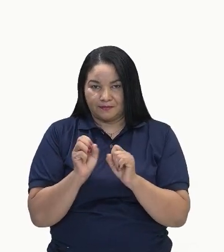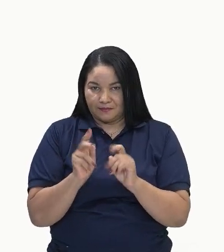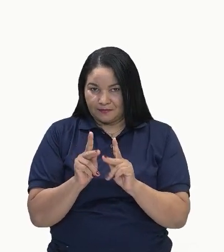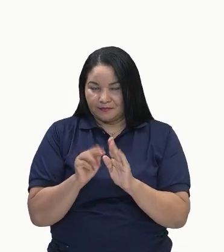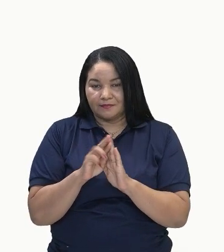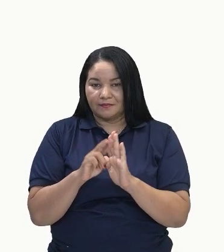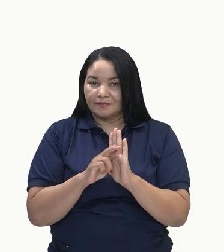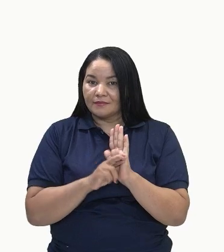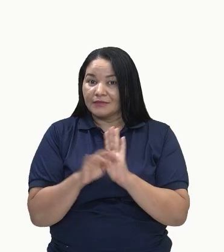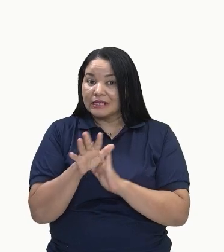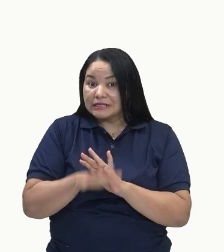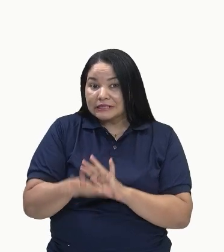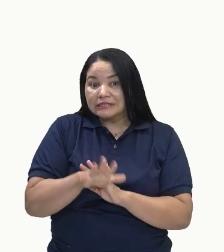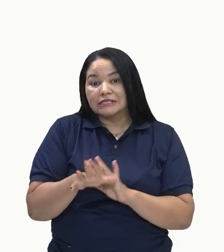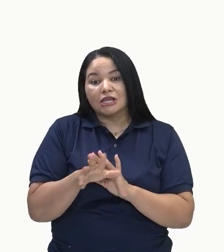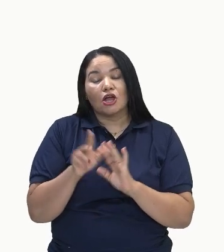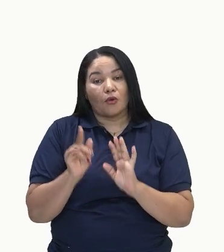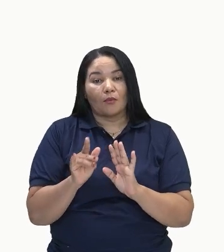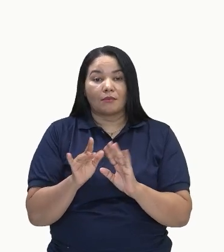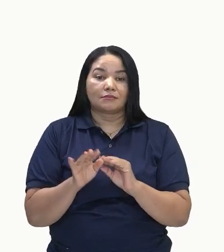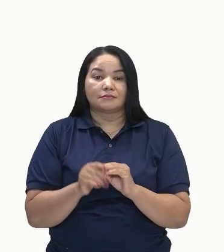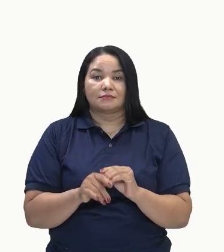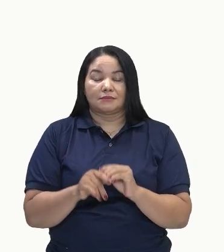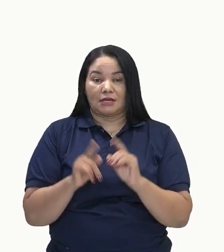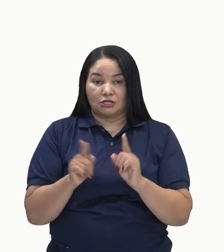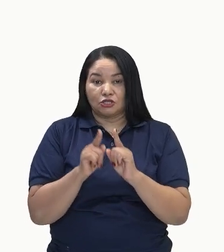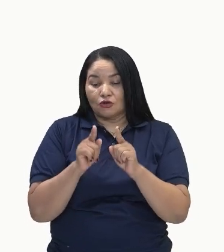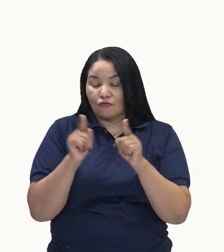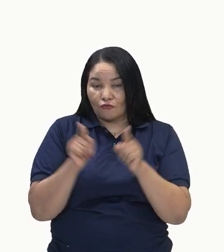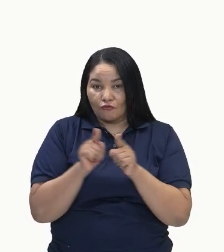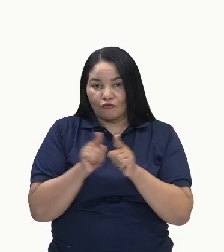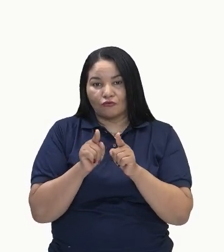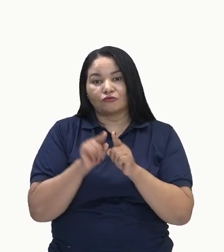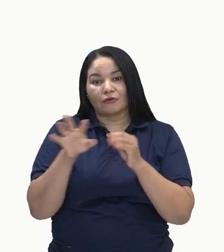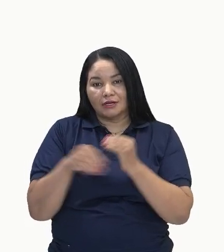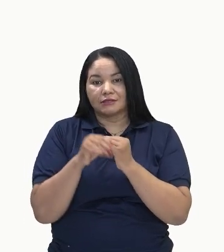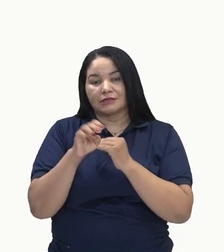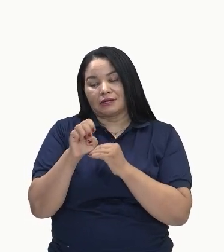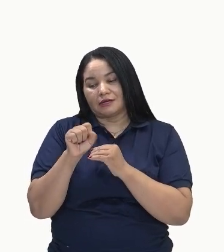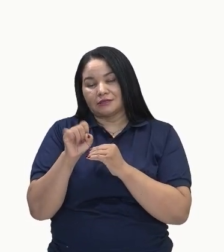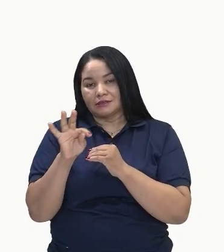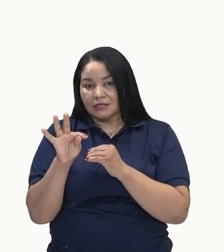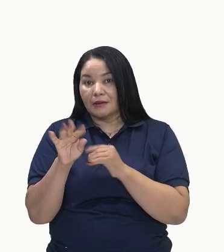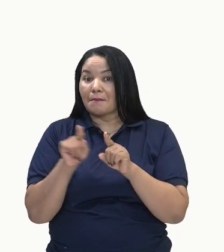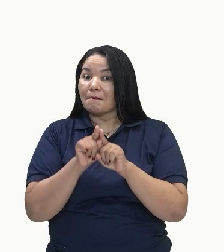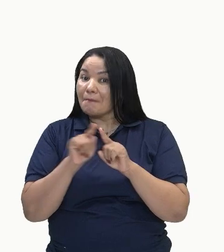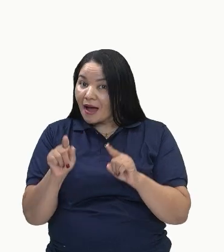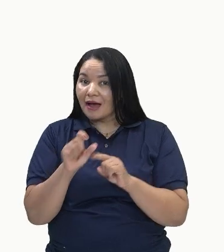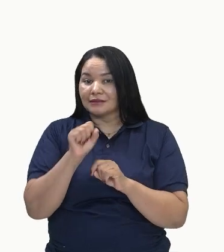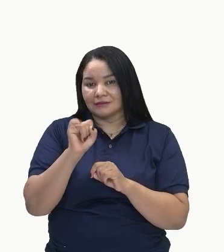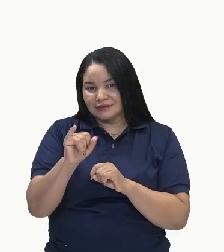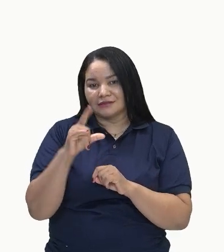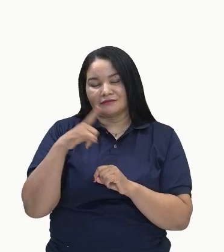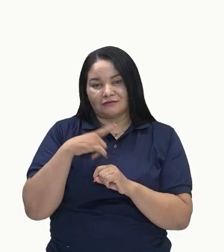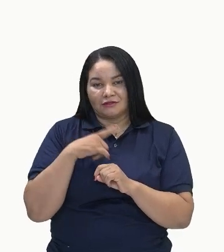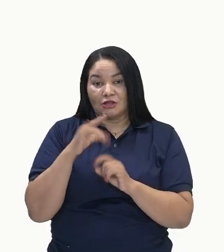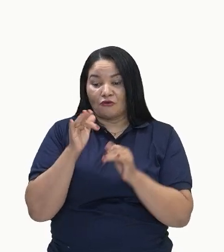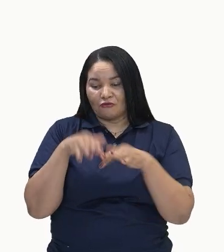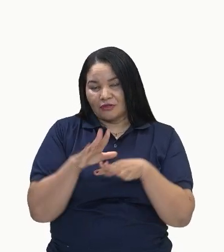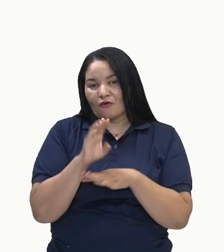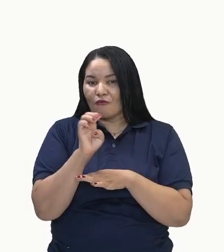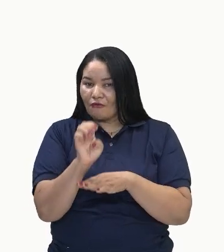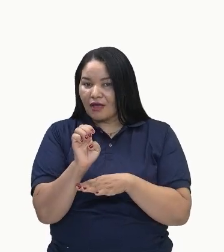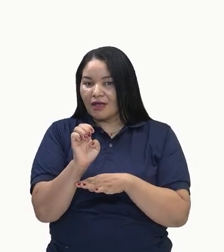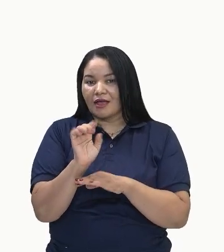nos diz, adjetivo curto, acrescenta EST. Mas, se o meu adjetivo tiver terminação em